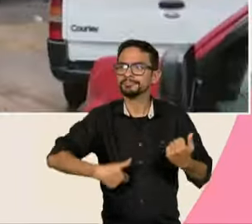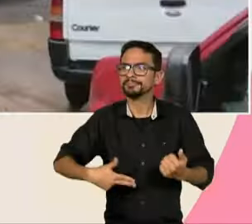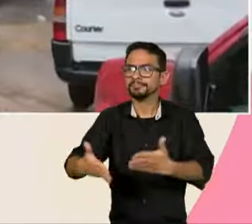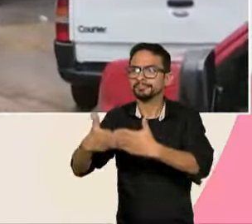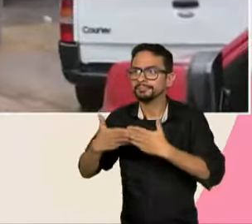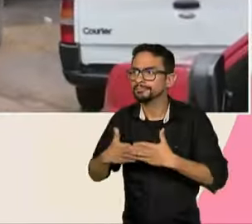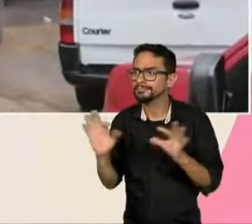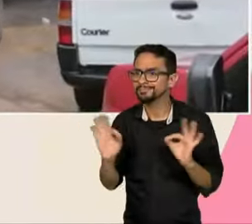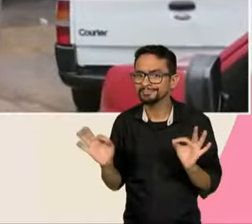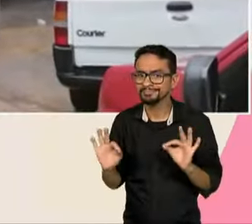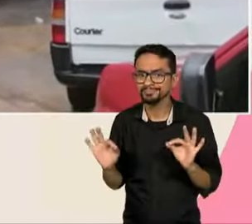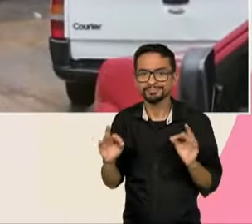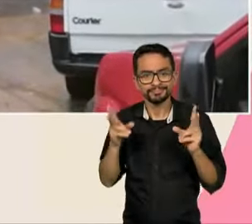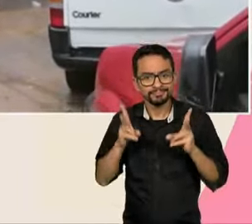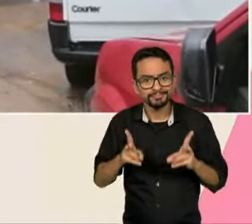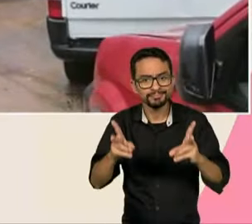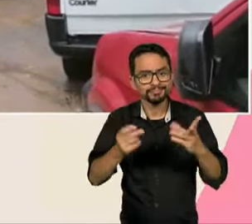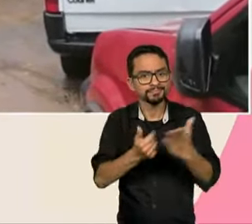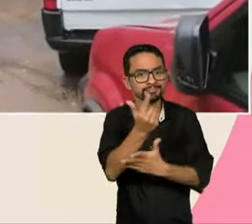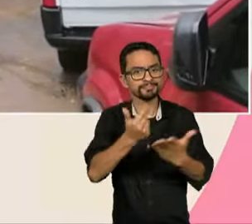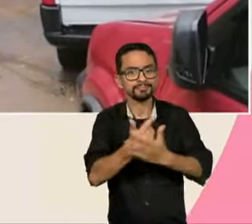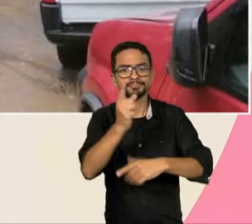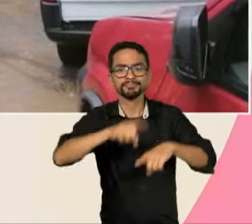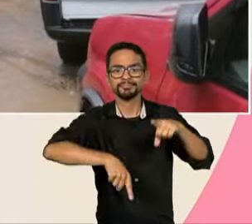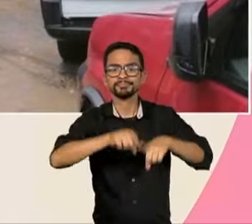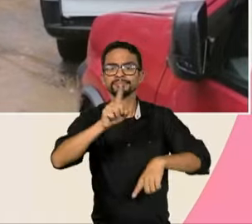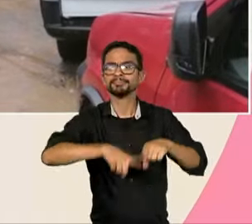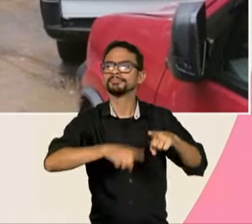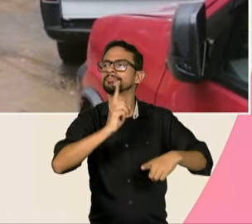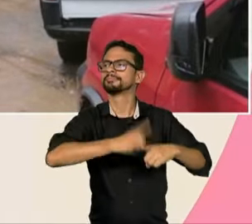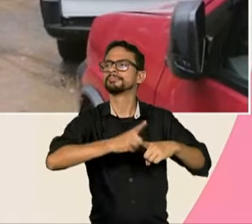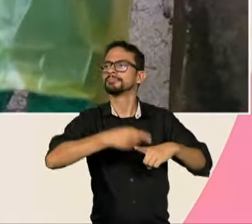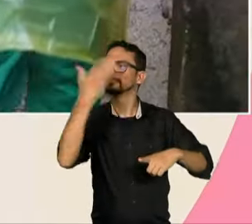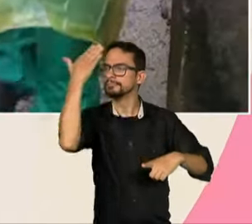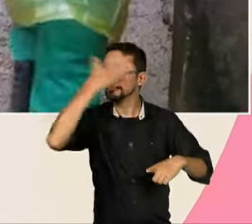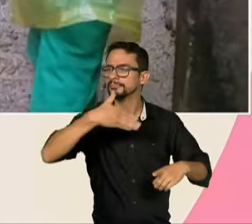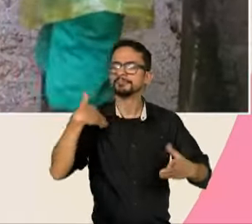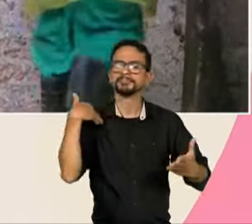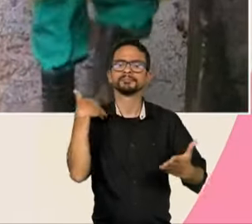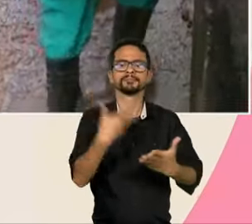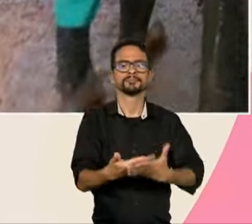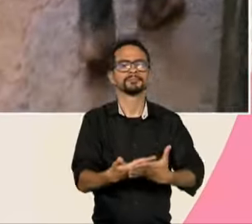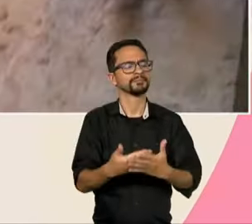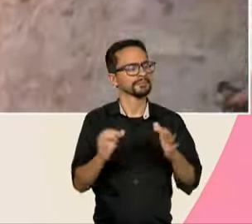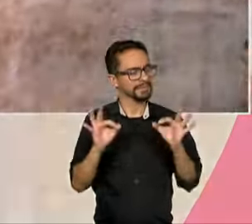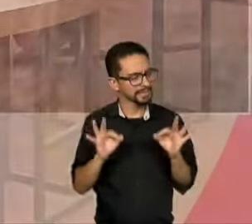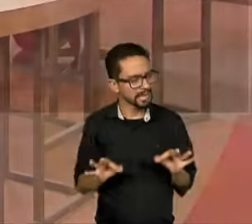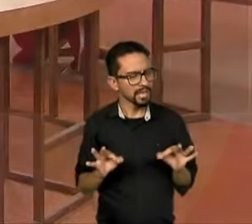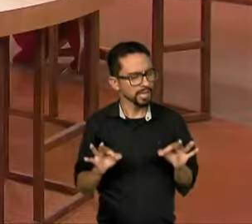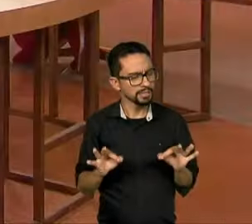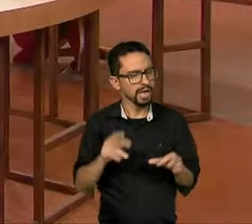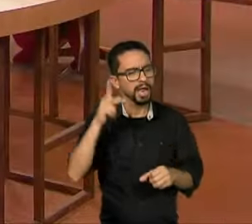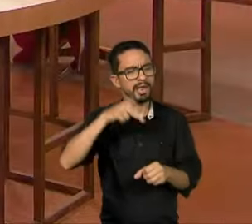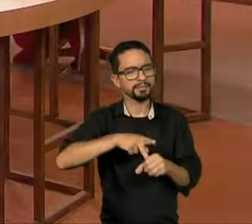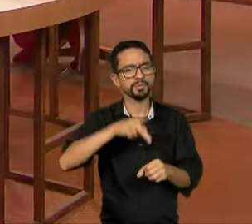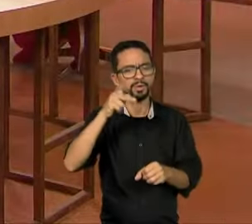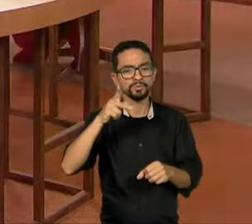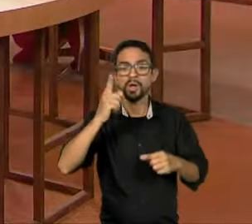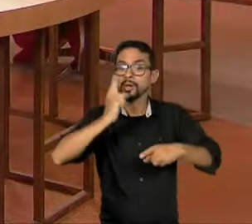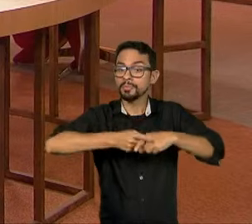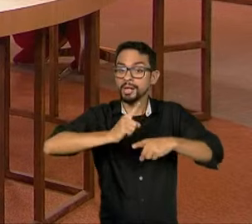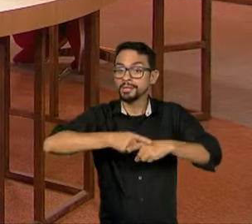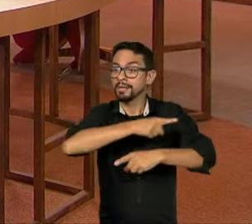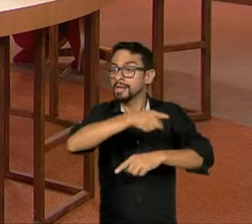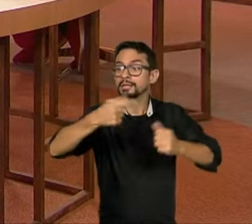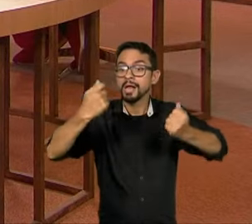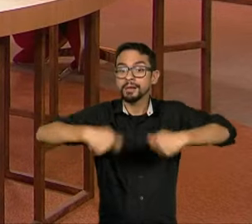isso. A gente vai continuar comprando os seus produtos. Porque eles já declararam que vão até a última gota porque, do petróleo. Porque né? Precisam. Porque